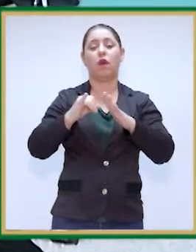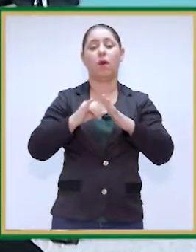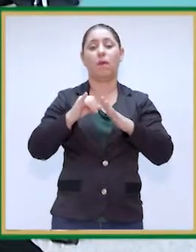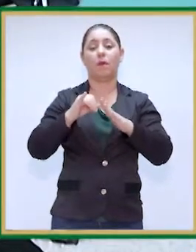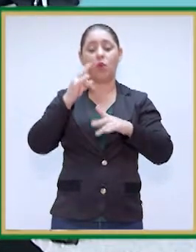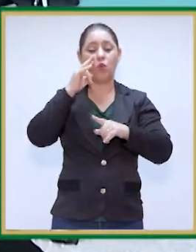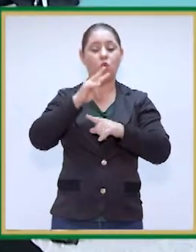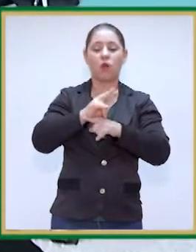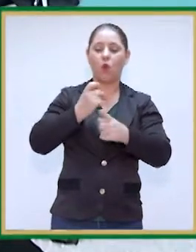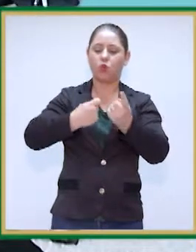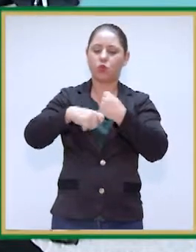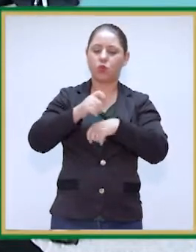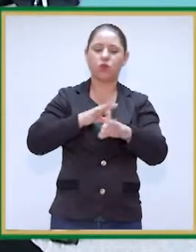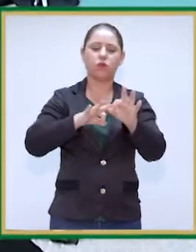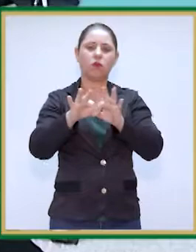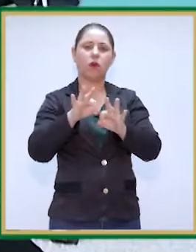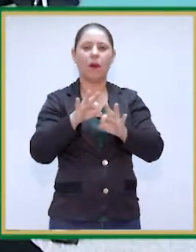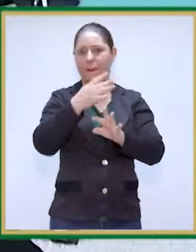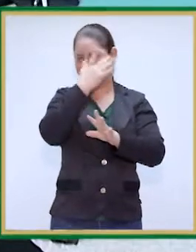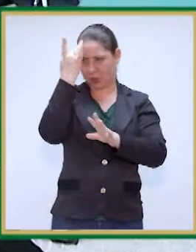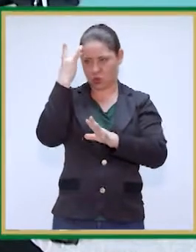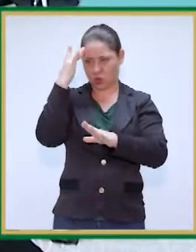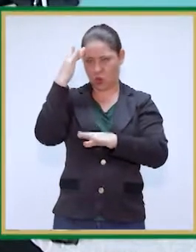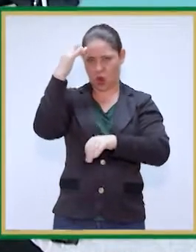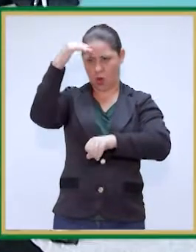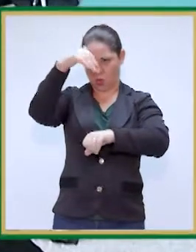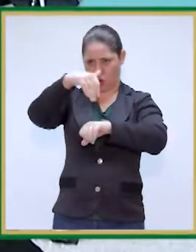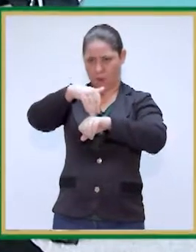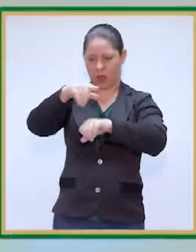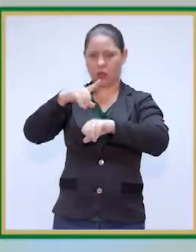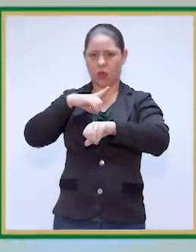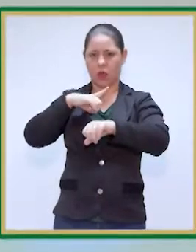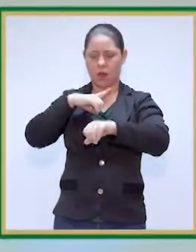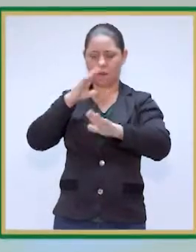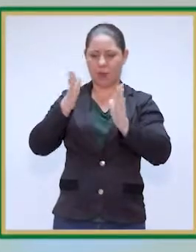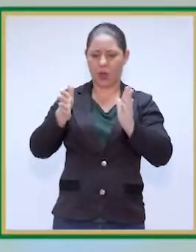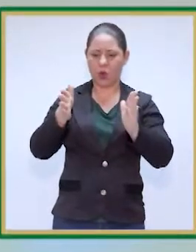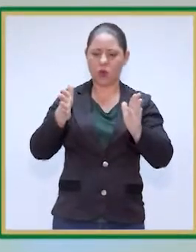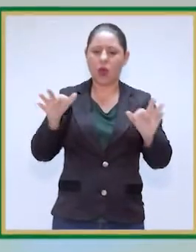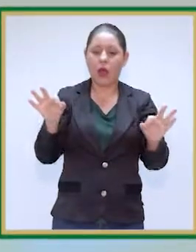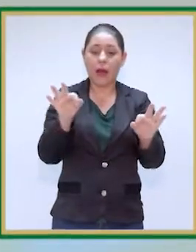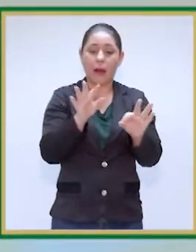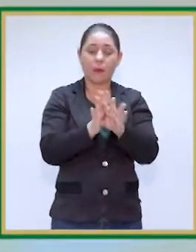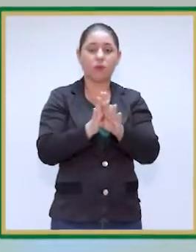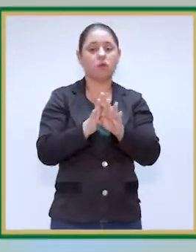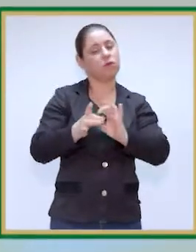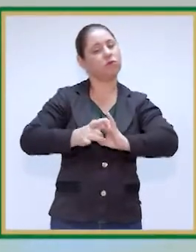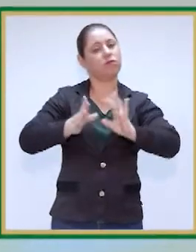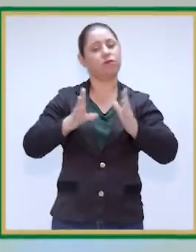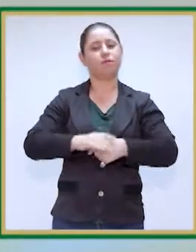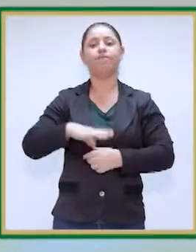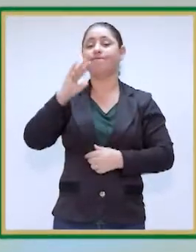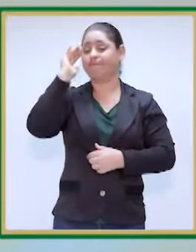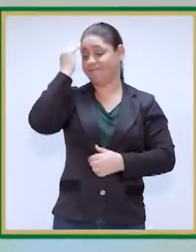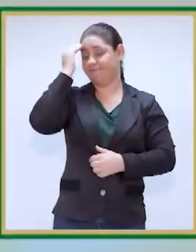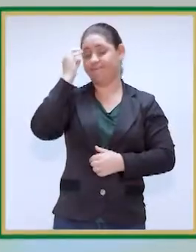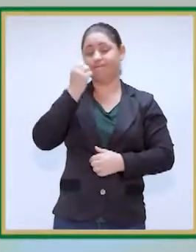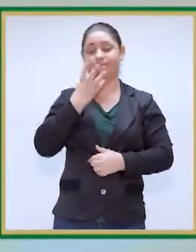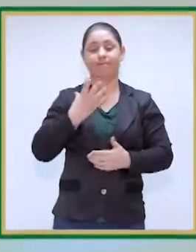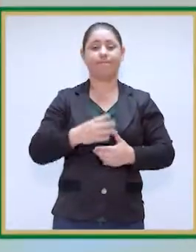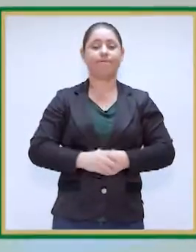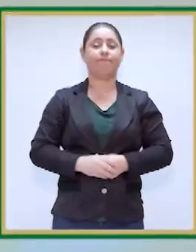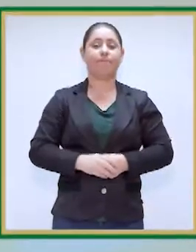pessoa cumpra tão somente aquilo que ela foi condenada e nada mais. Entendi. Bom, a área criminal,